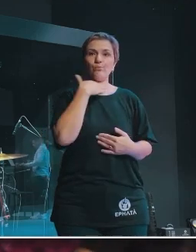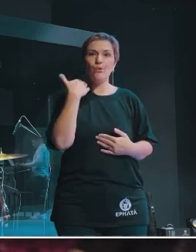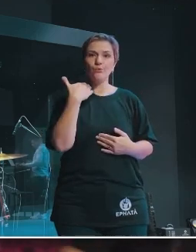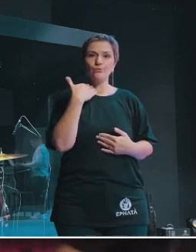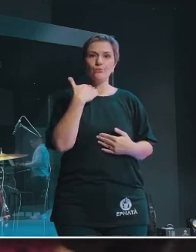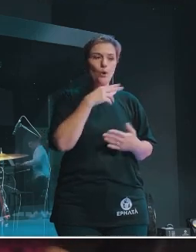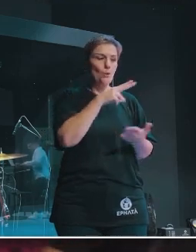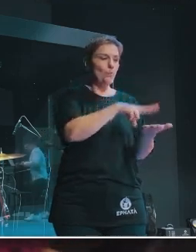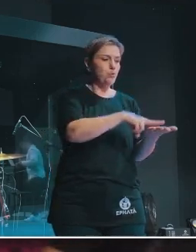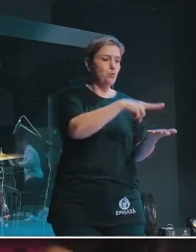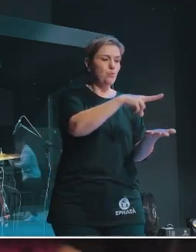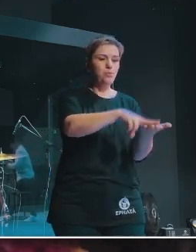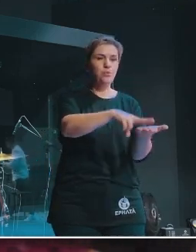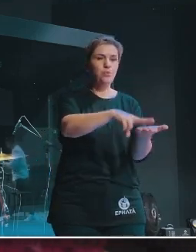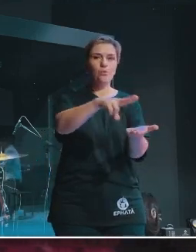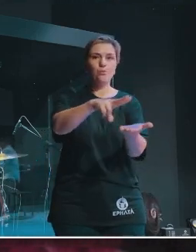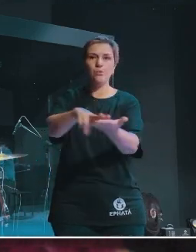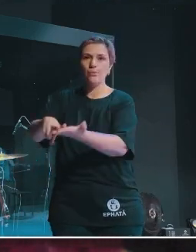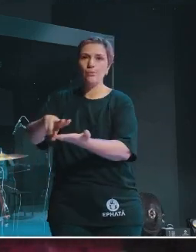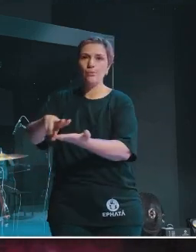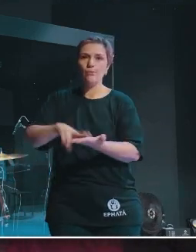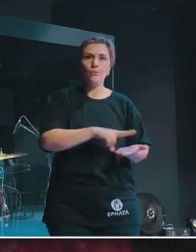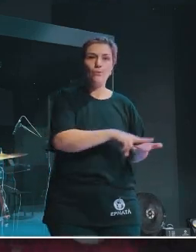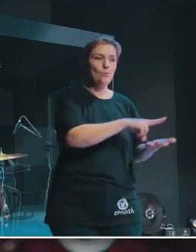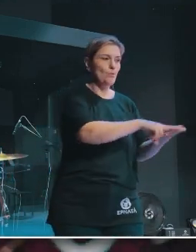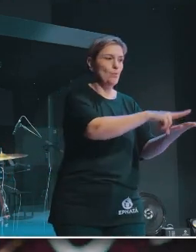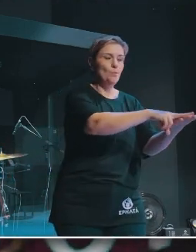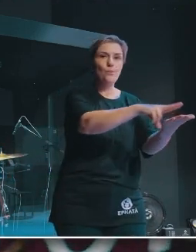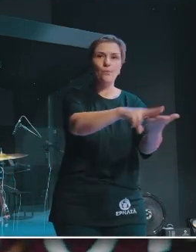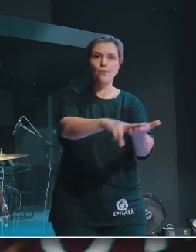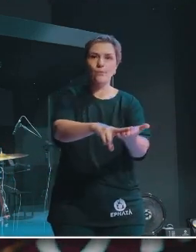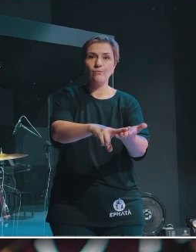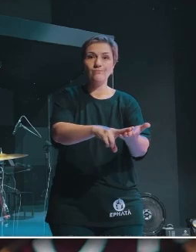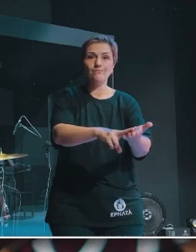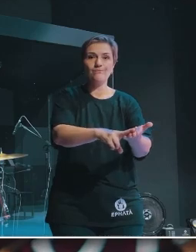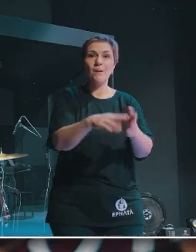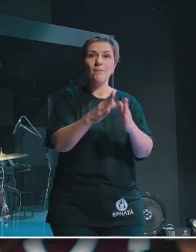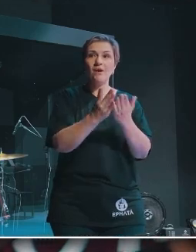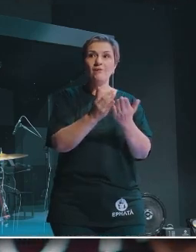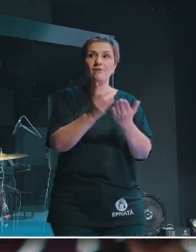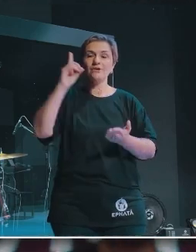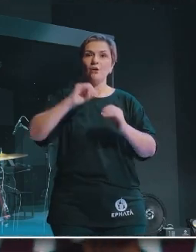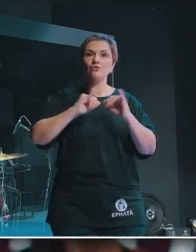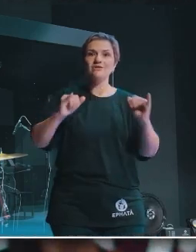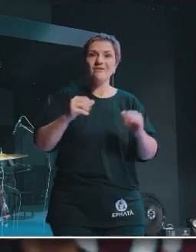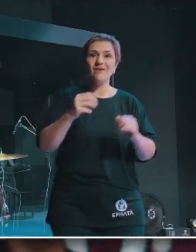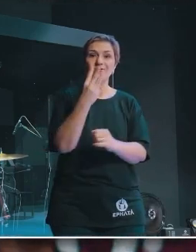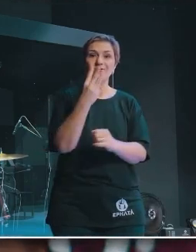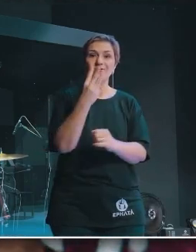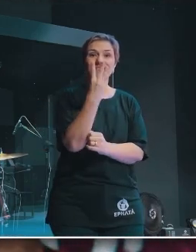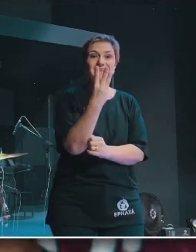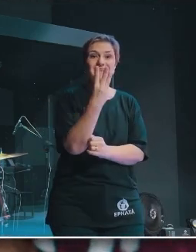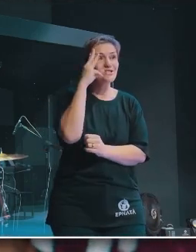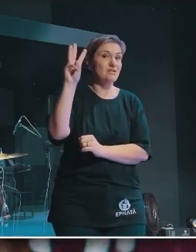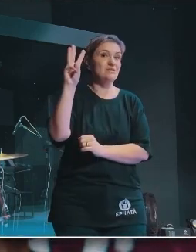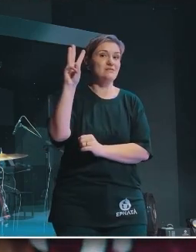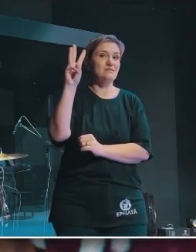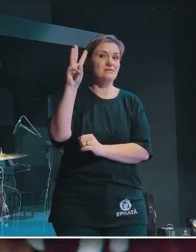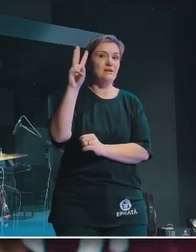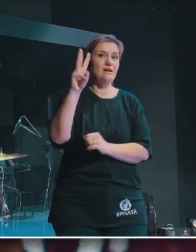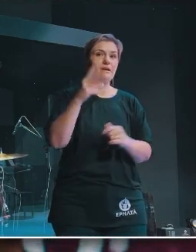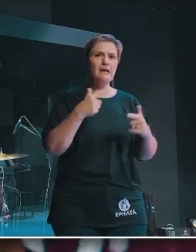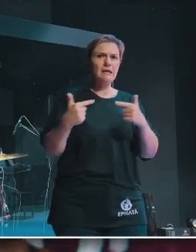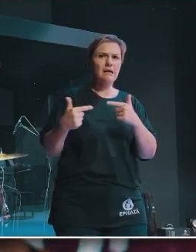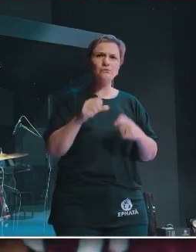A palavra diz que eles ficaram 3 dias guerreando, sim ou não?